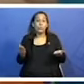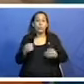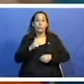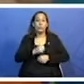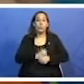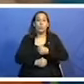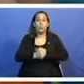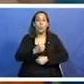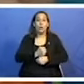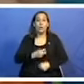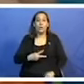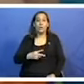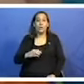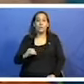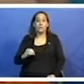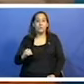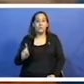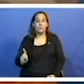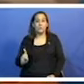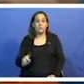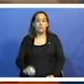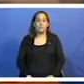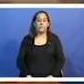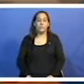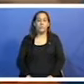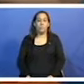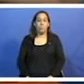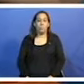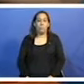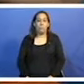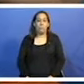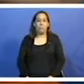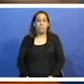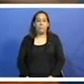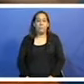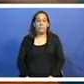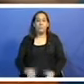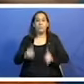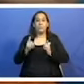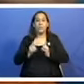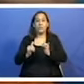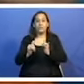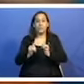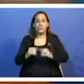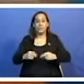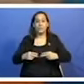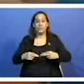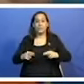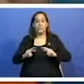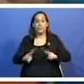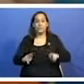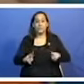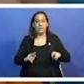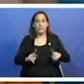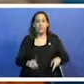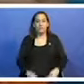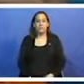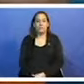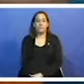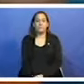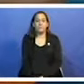Lá embaixo, junho de 2001. Cada informação de uma cor, certo? Sabe por